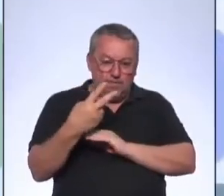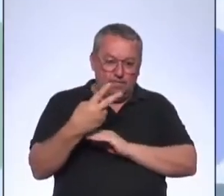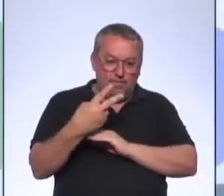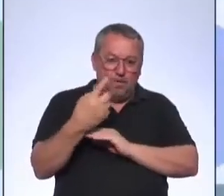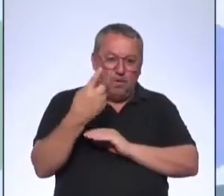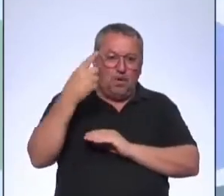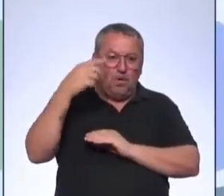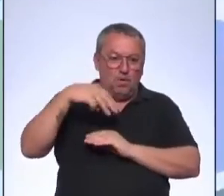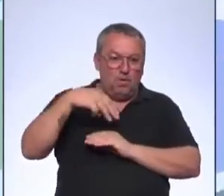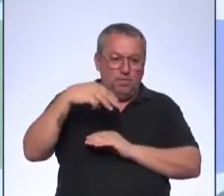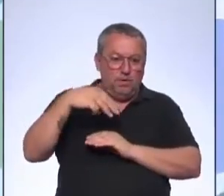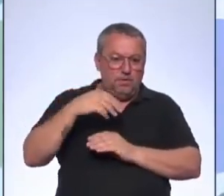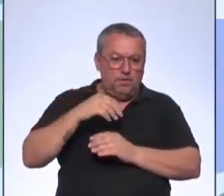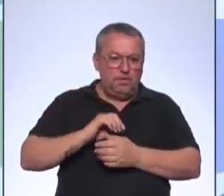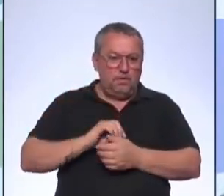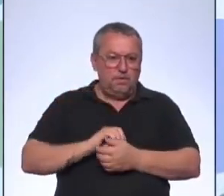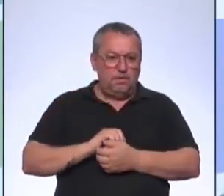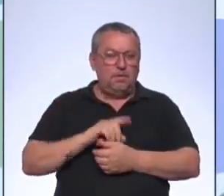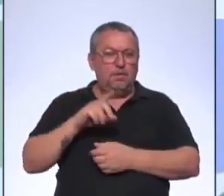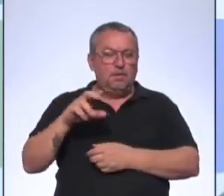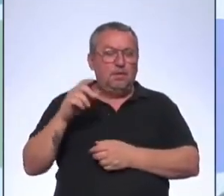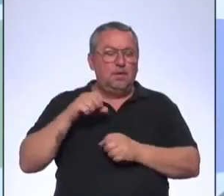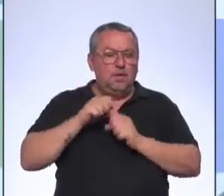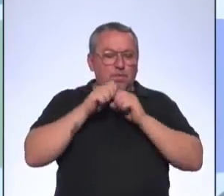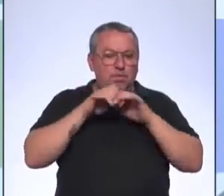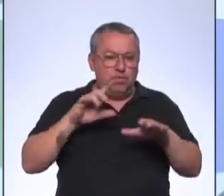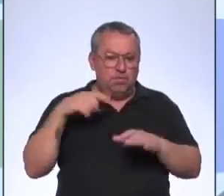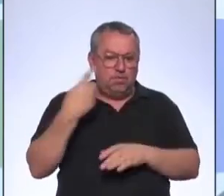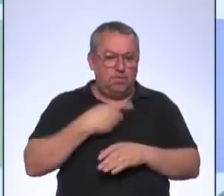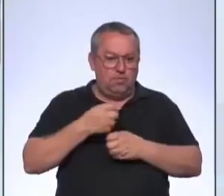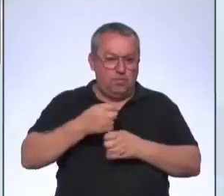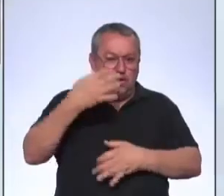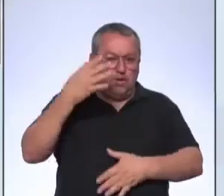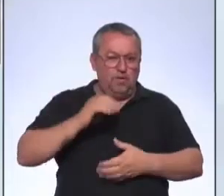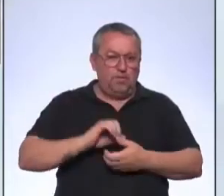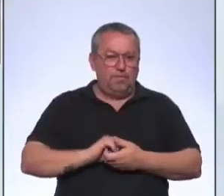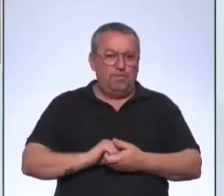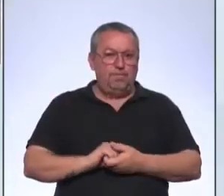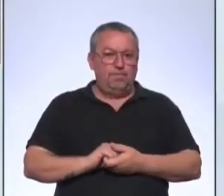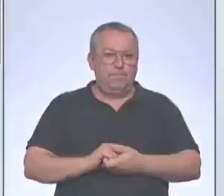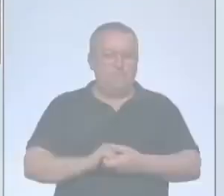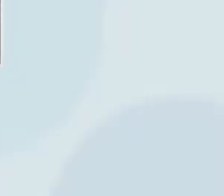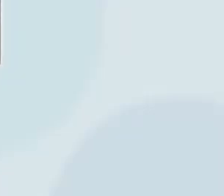1 minuto para vocês responderem e compartilharem conosco no chat.